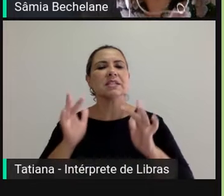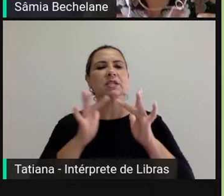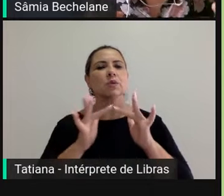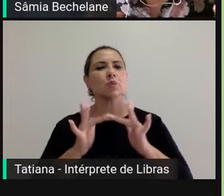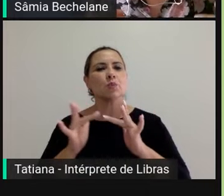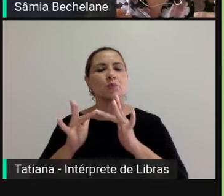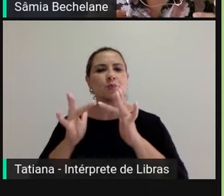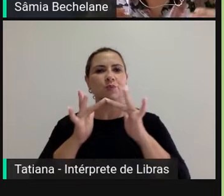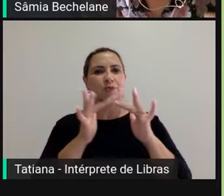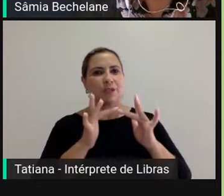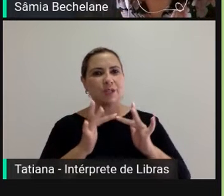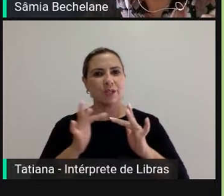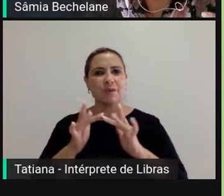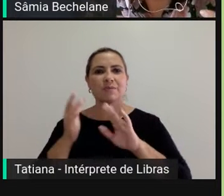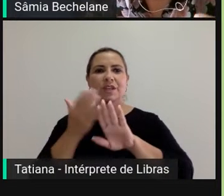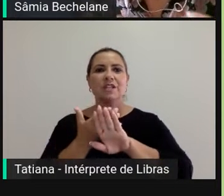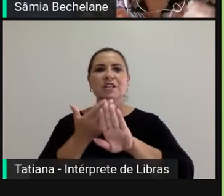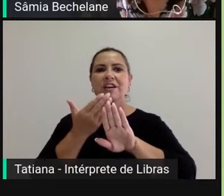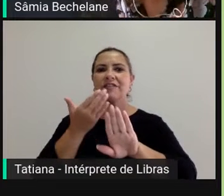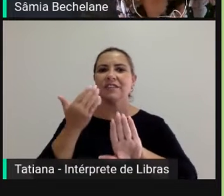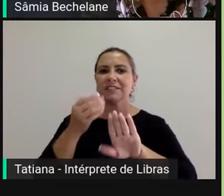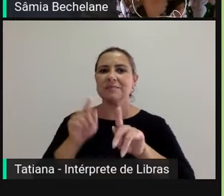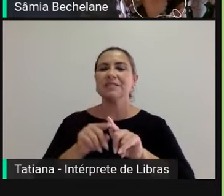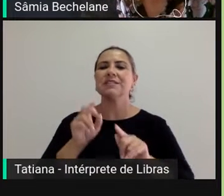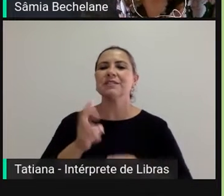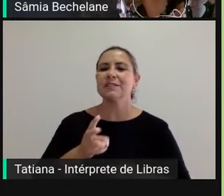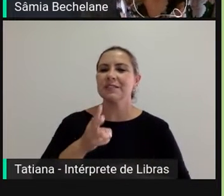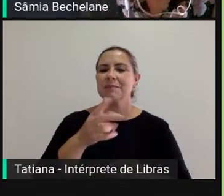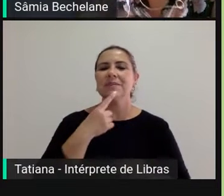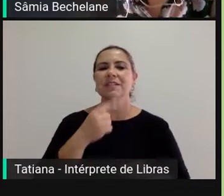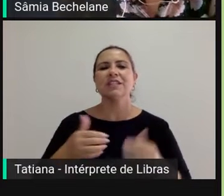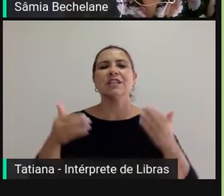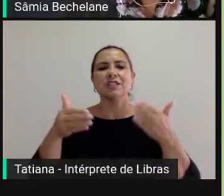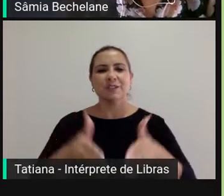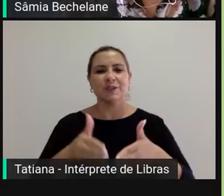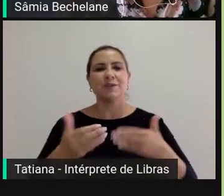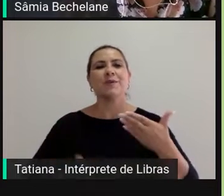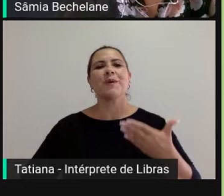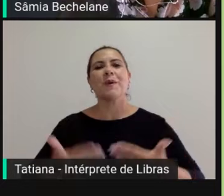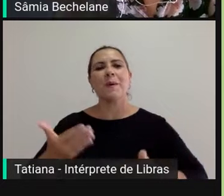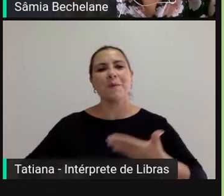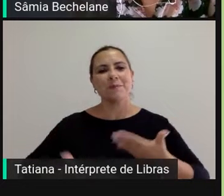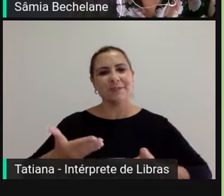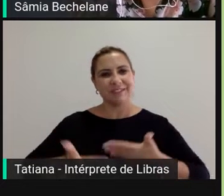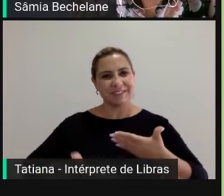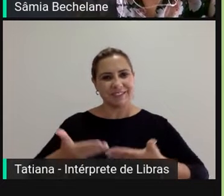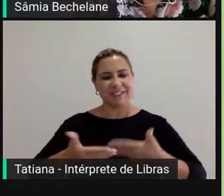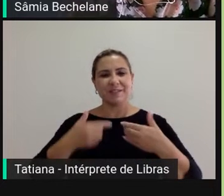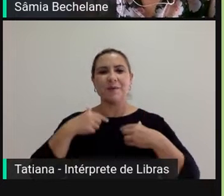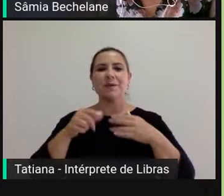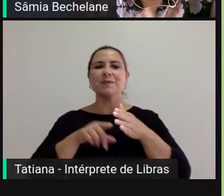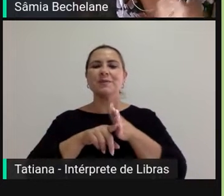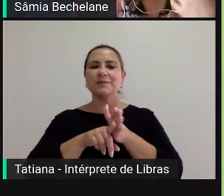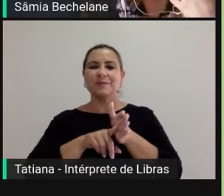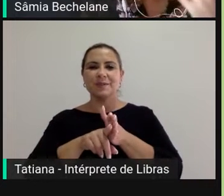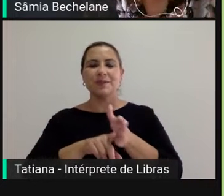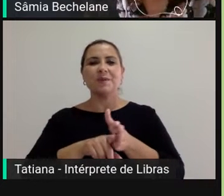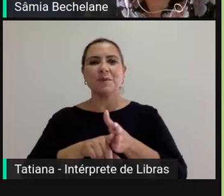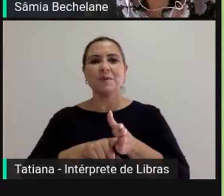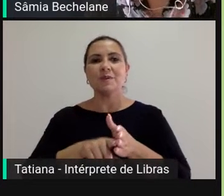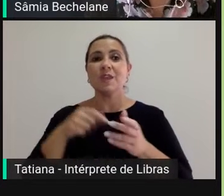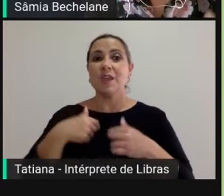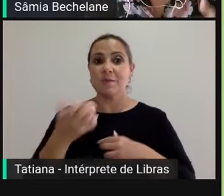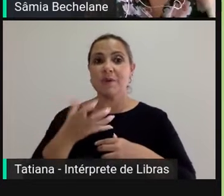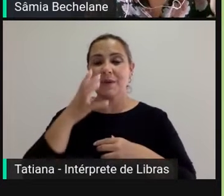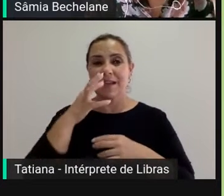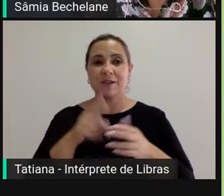aproximação e afastamento o tempo inteiro, né? Então, eu estou ali como servidora, mas eu me afasto como pesquisadora e como etnógrafa para